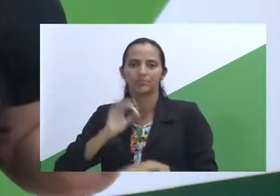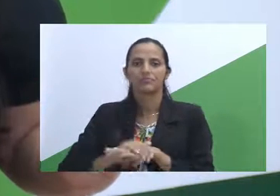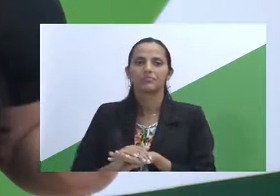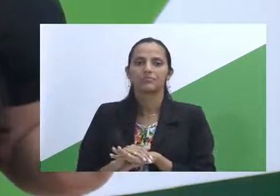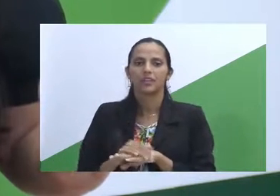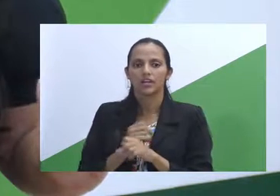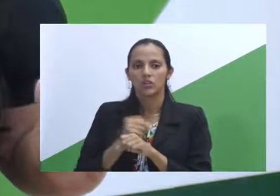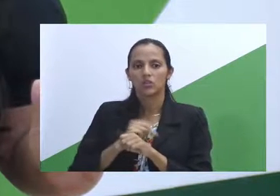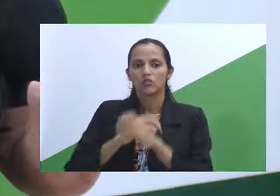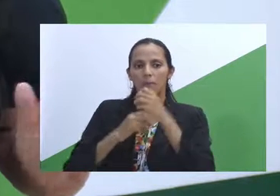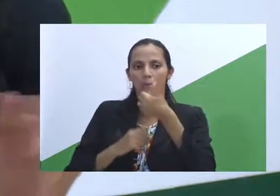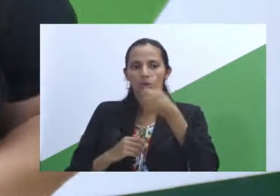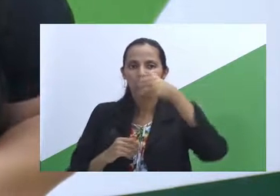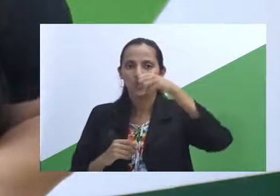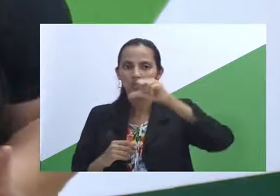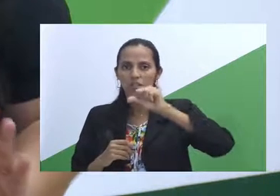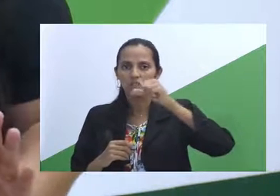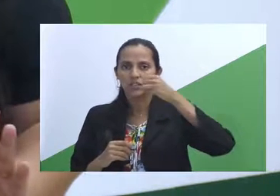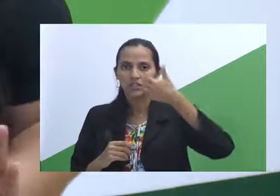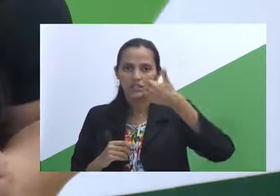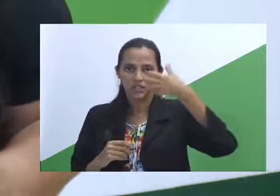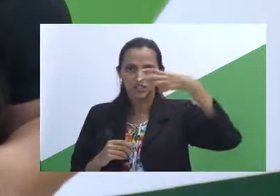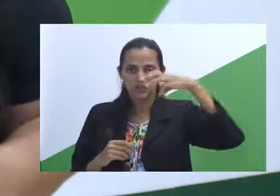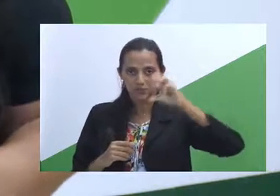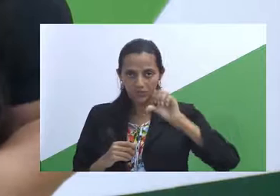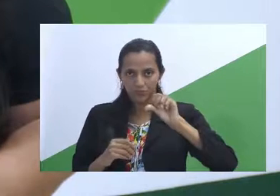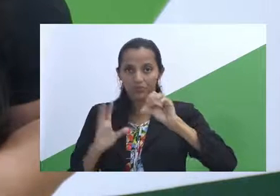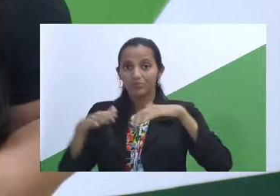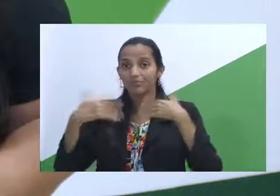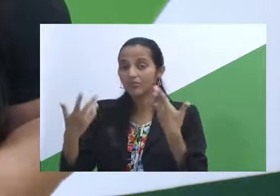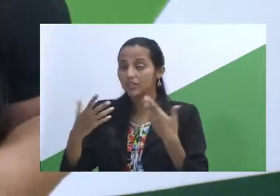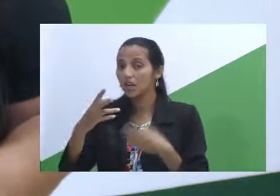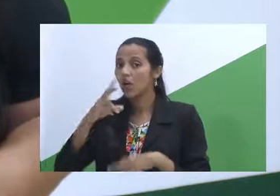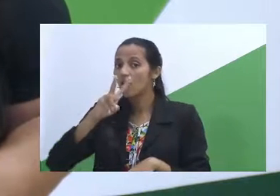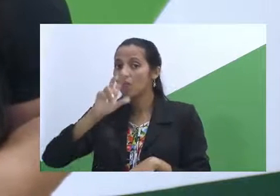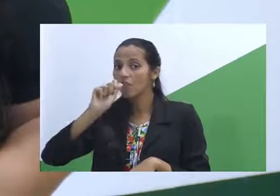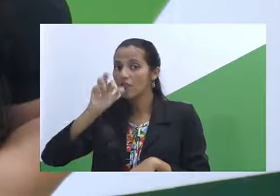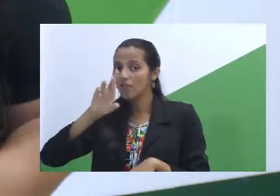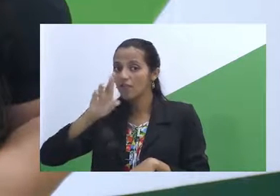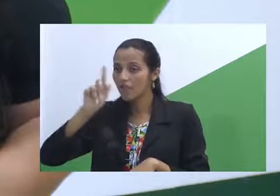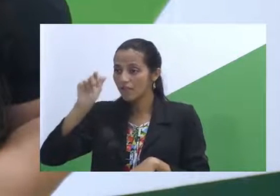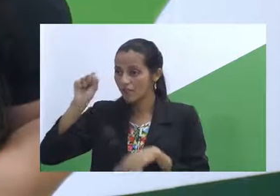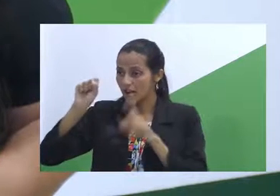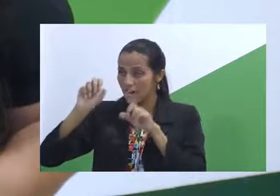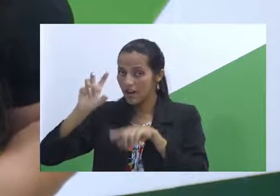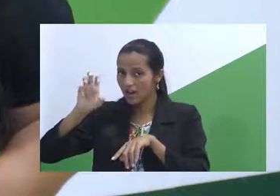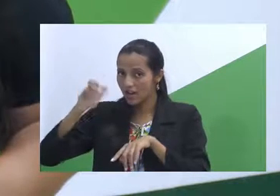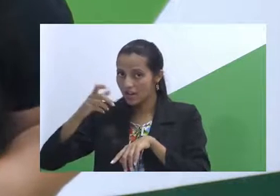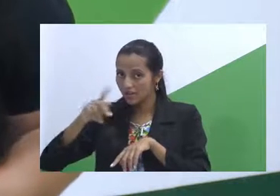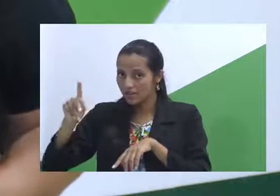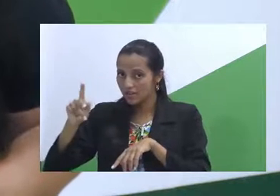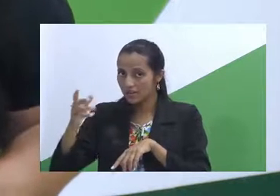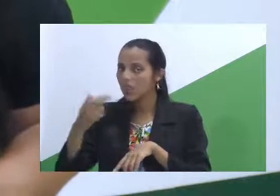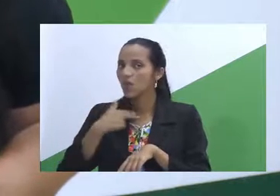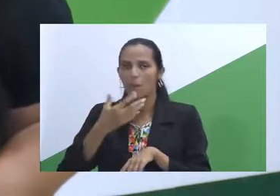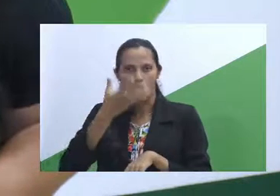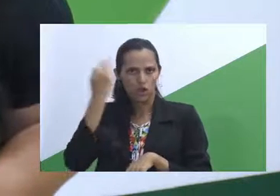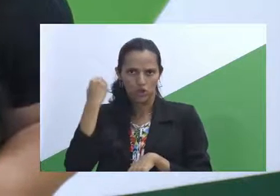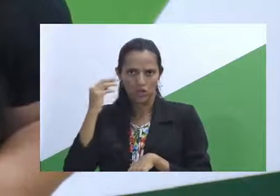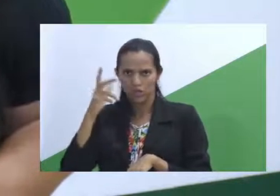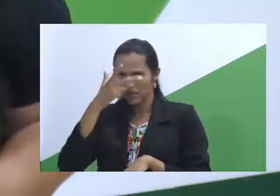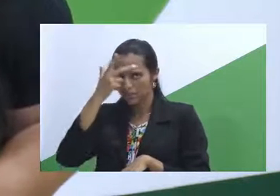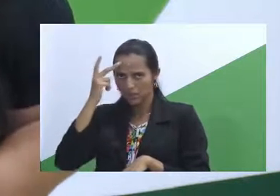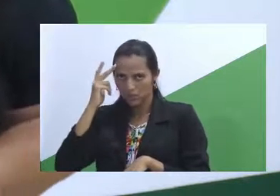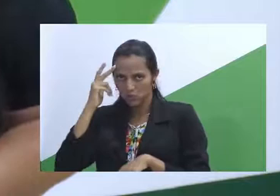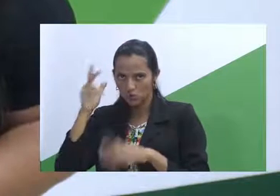mesmo no governo do Estado Novo, ele não pode esquecer, então, dos agricultores. Exatamente por isso, queimar, comprar e queimar, então, as